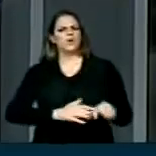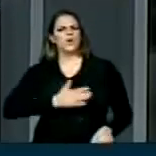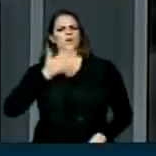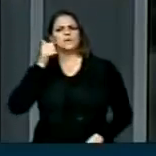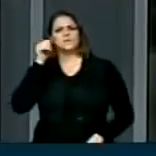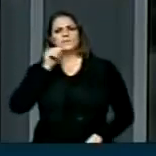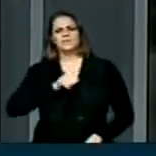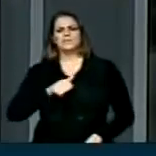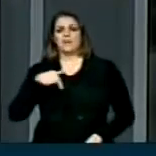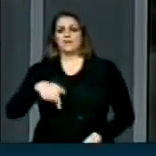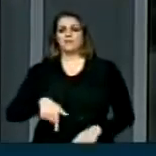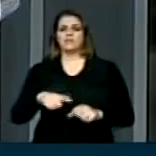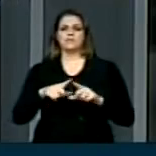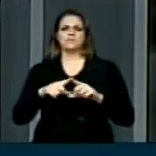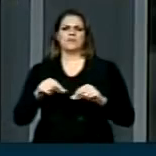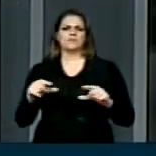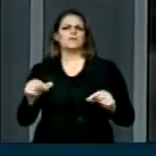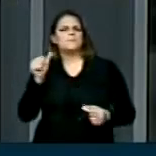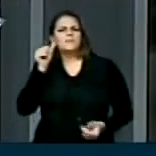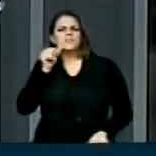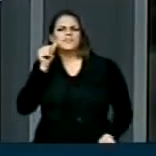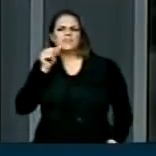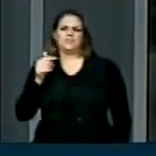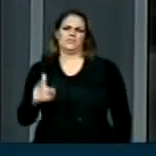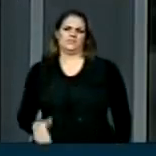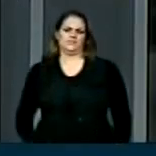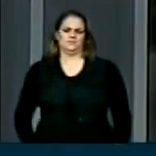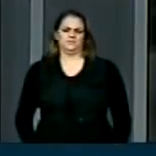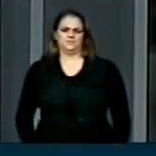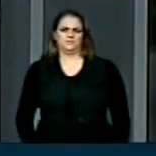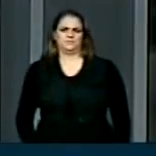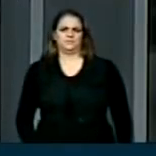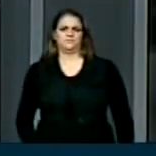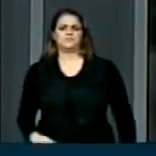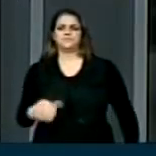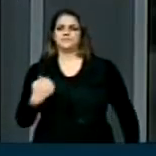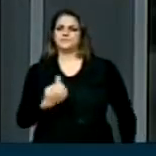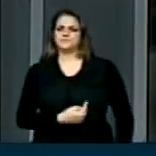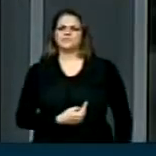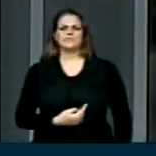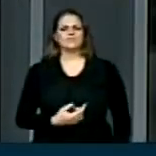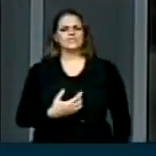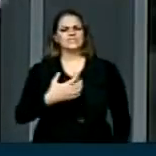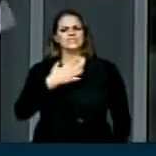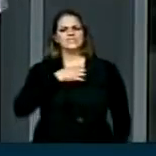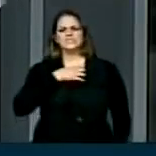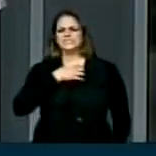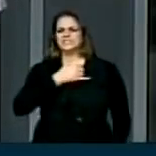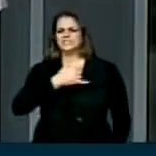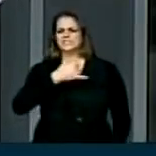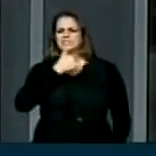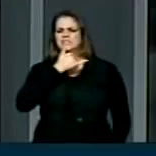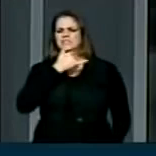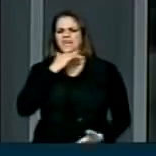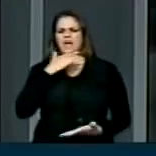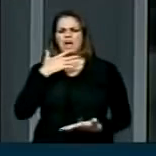moça aqui em Brasília, essa menina aqui em Brasília, e o que deixa a gente estarrecido.